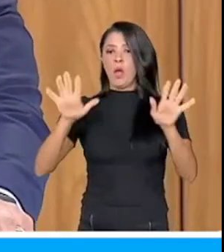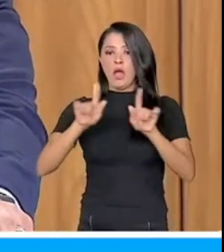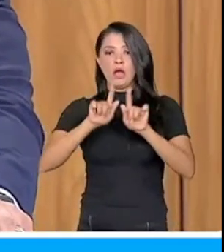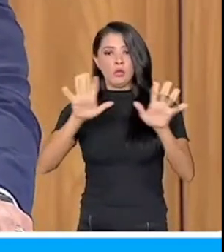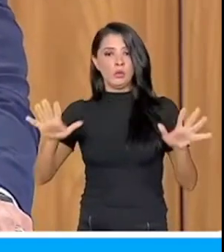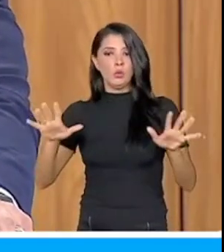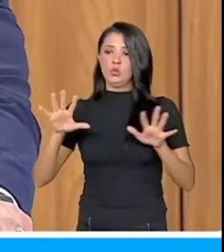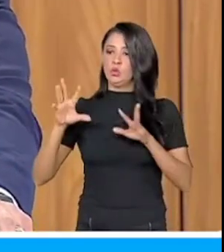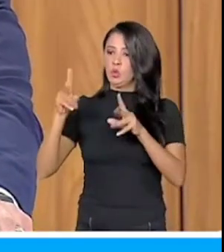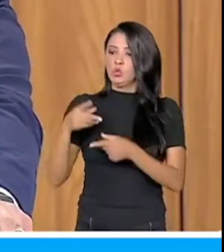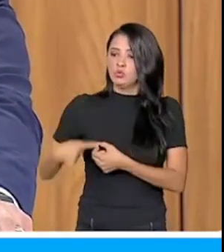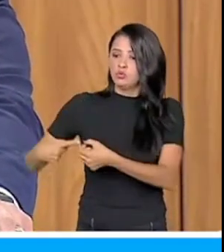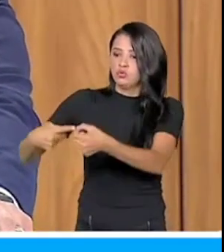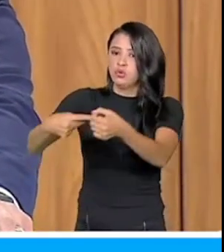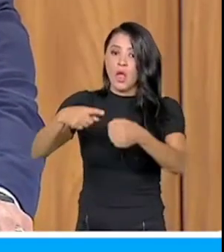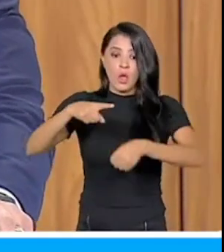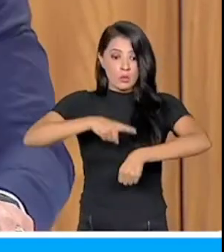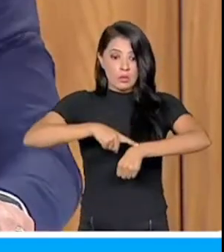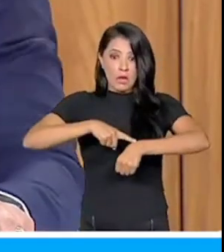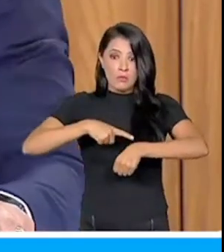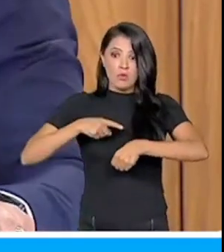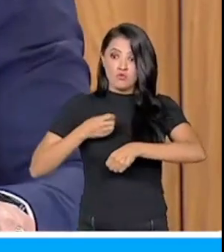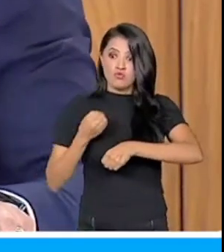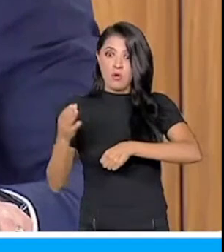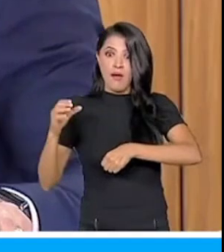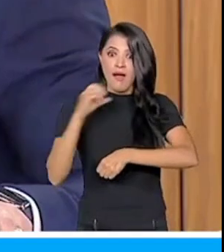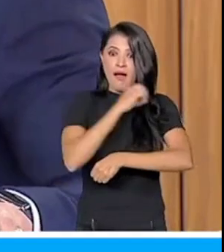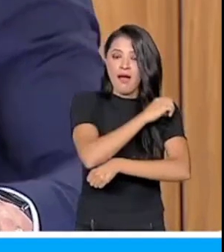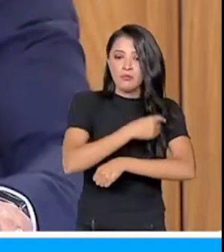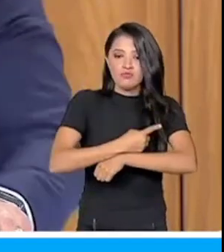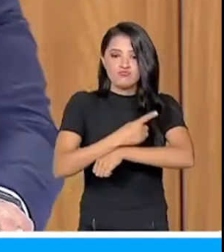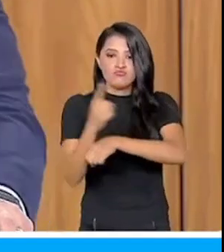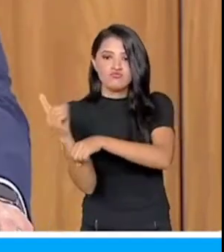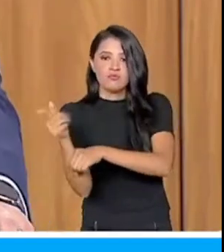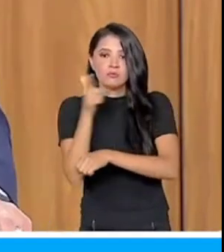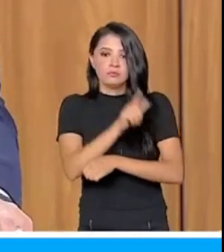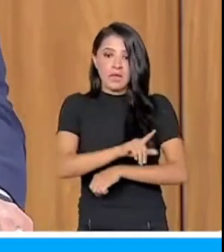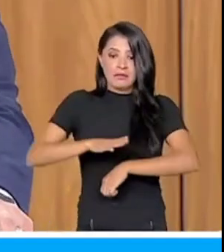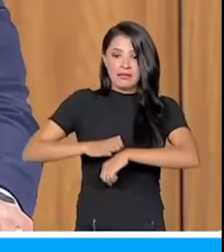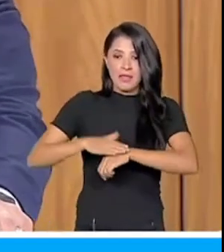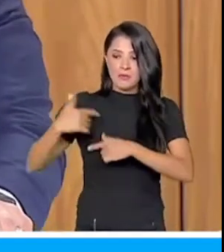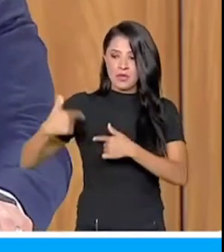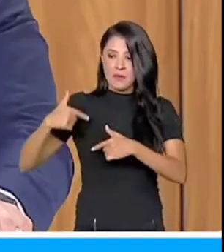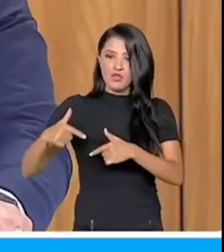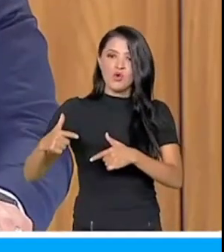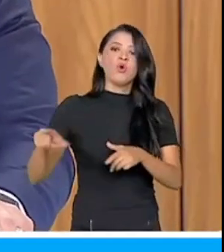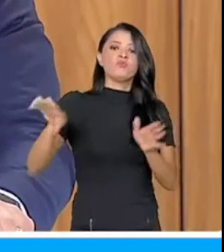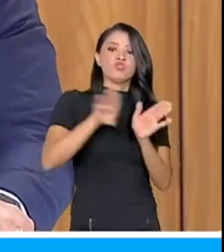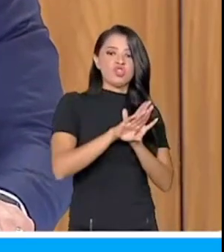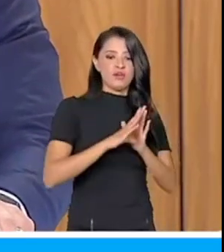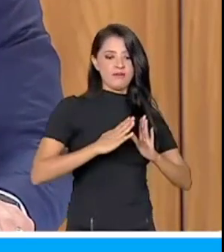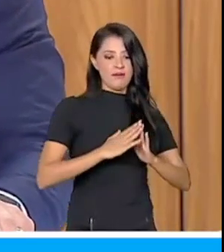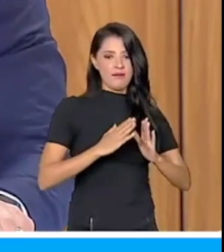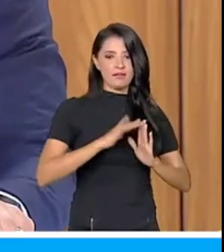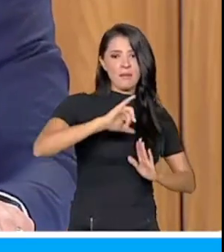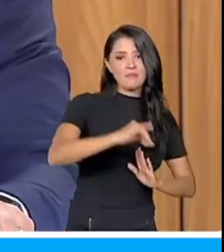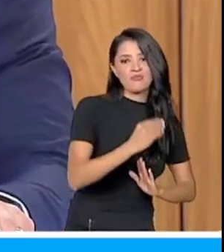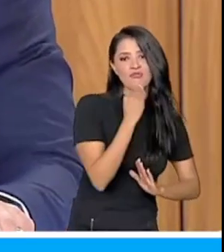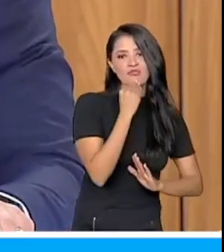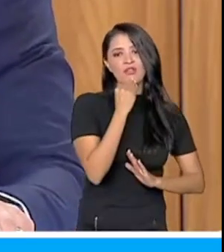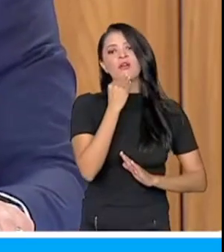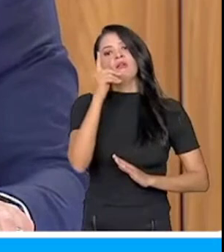Isso significa tempo de viagem economizado, maior produtividade, maior tempo do trabalhador em casa, e é importante